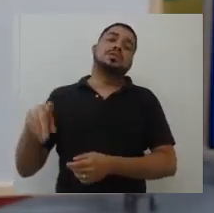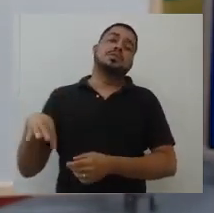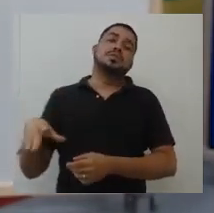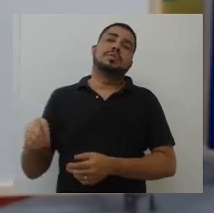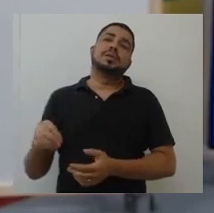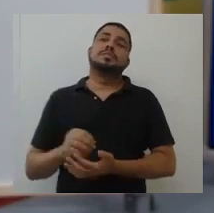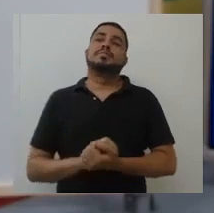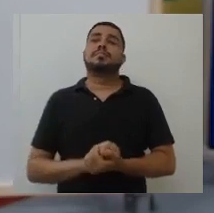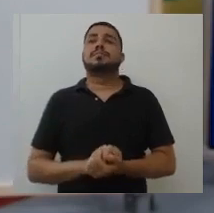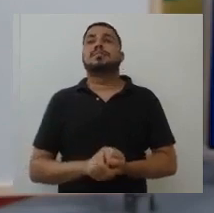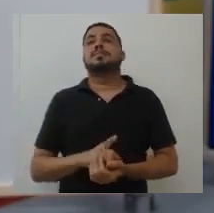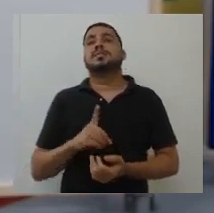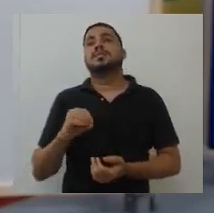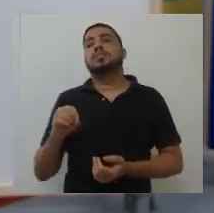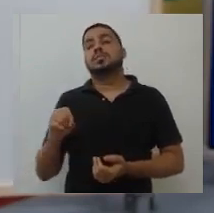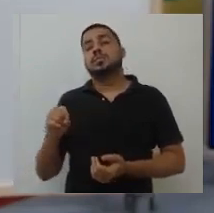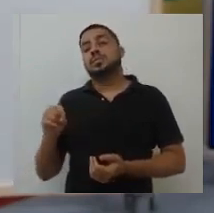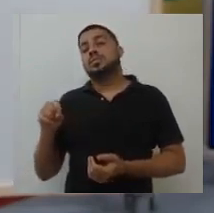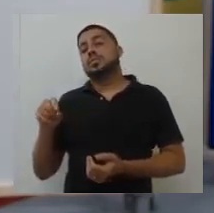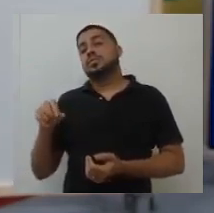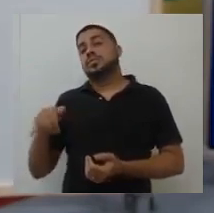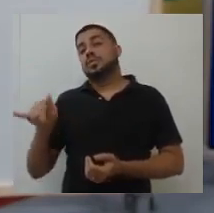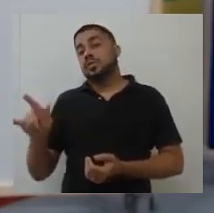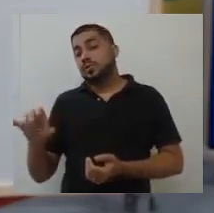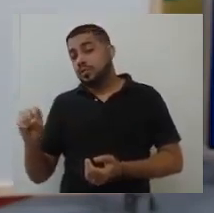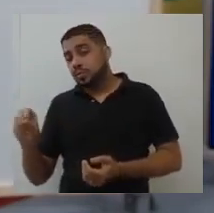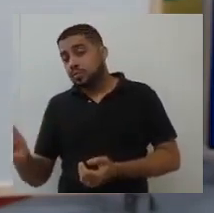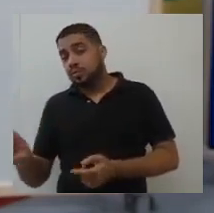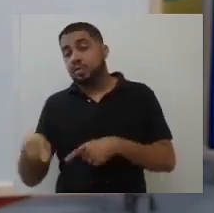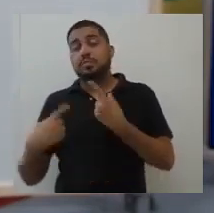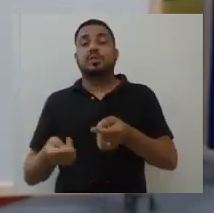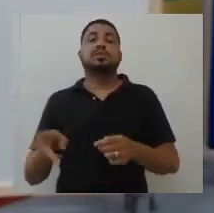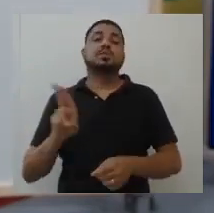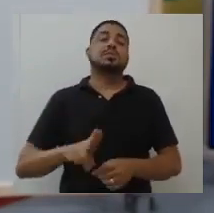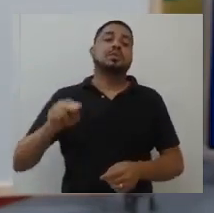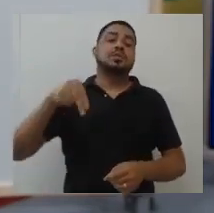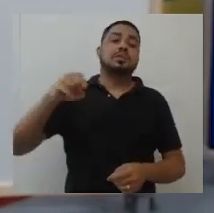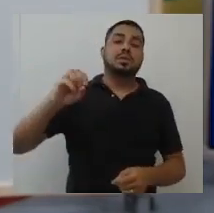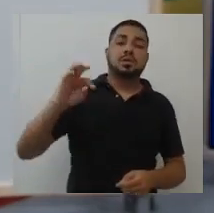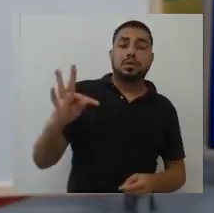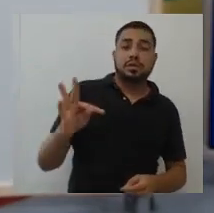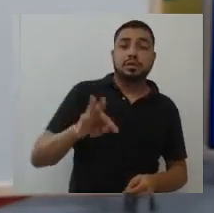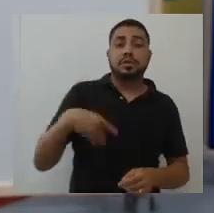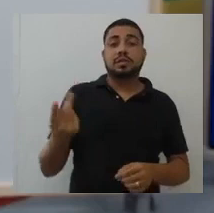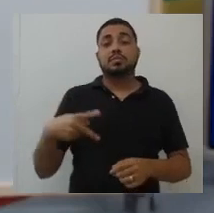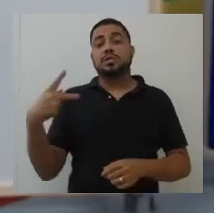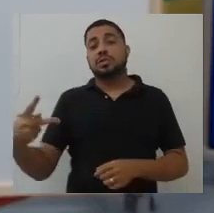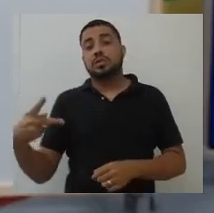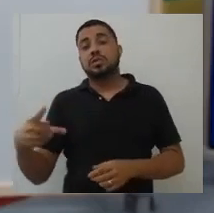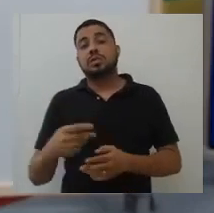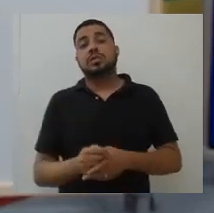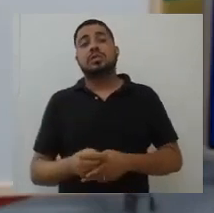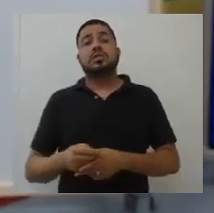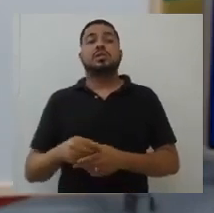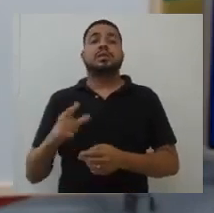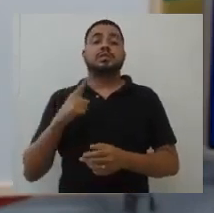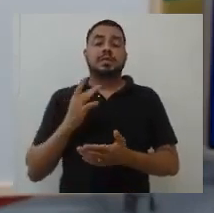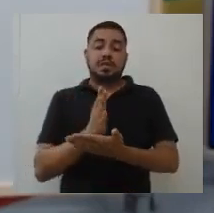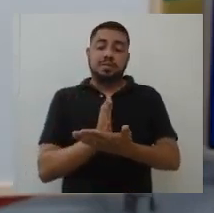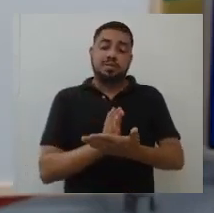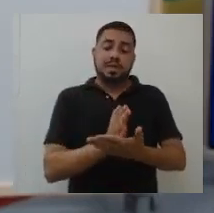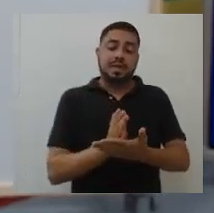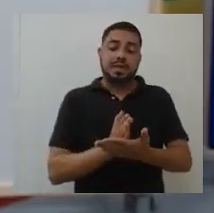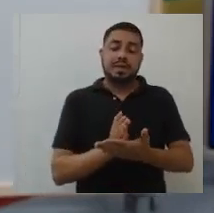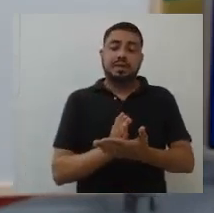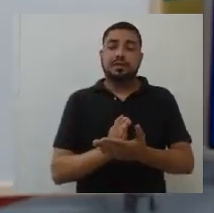you... E depois eu utilizo o not. Então o you, pronome pessoal, ele ficaria no meio do verbo auxiliar e do not